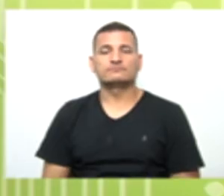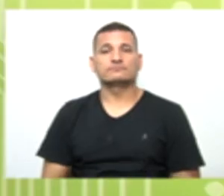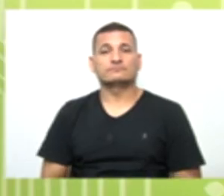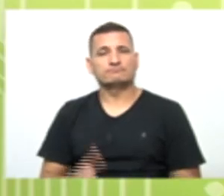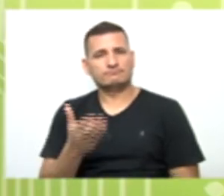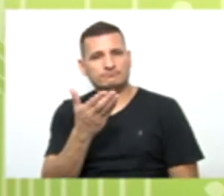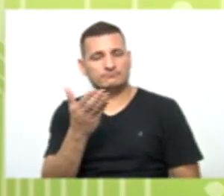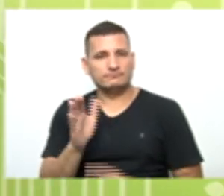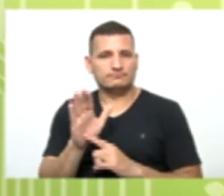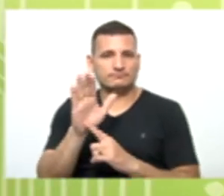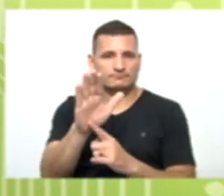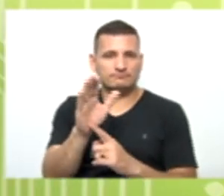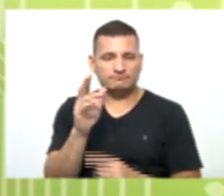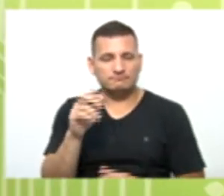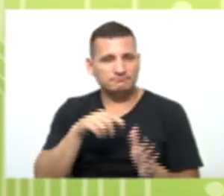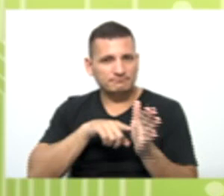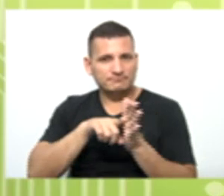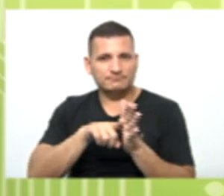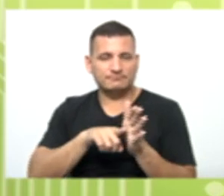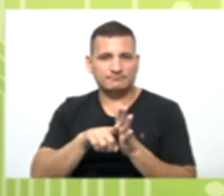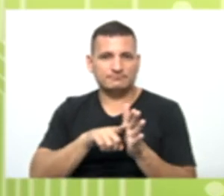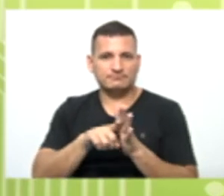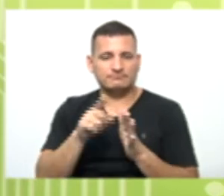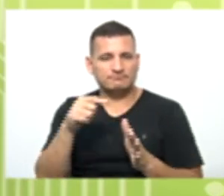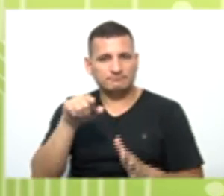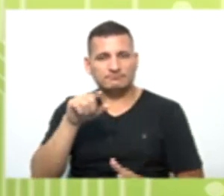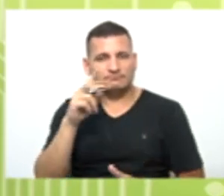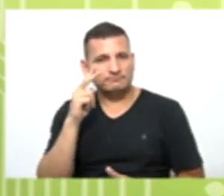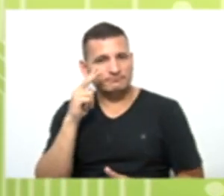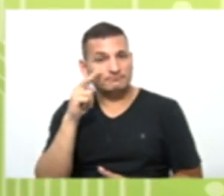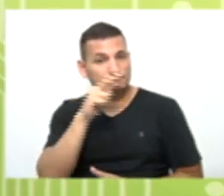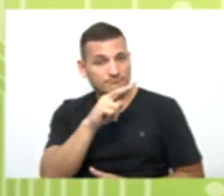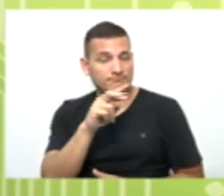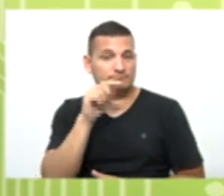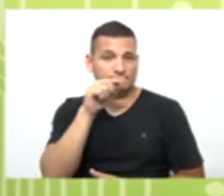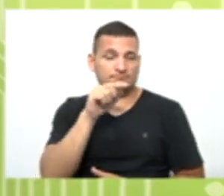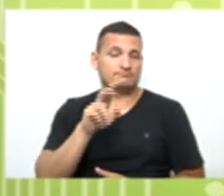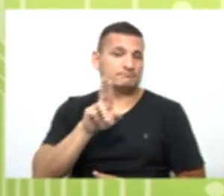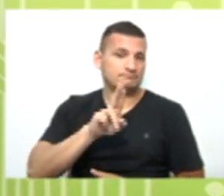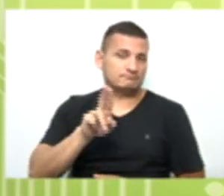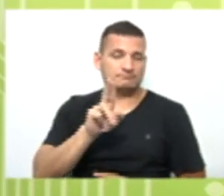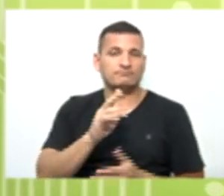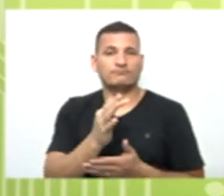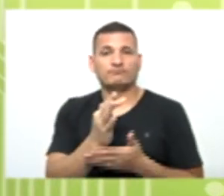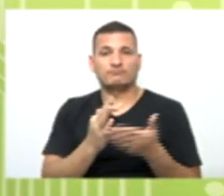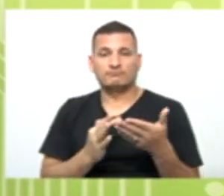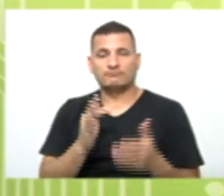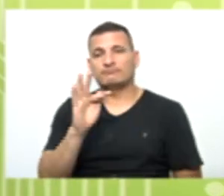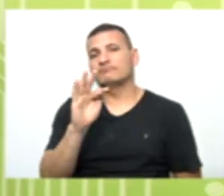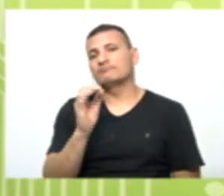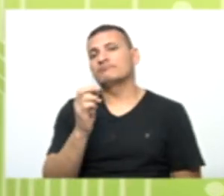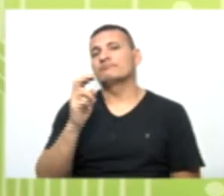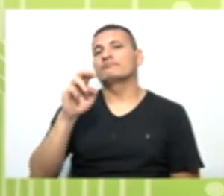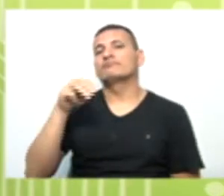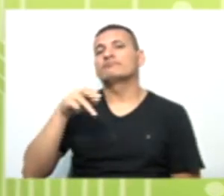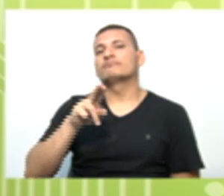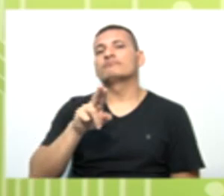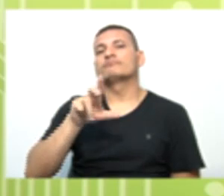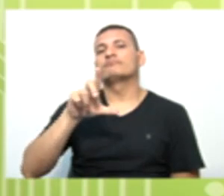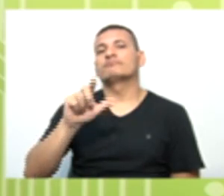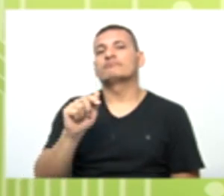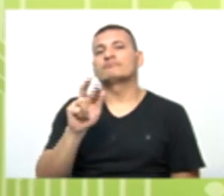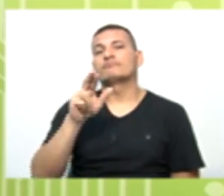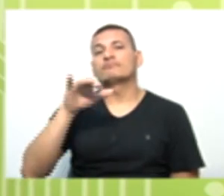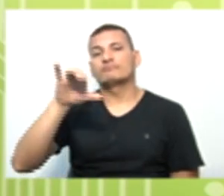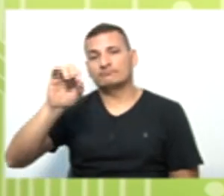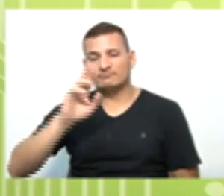Nessa apresentação de pesquisa, você viu que ele utilizou um formulário. Desse formulário, ele elaborou